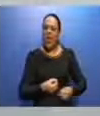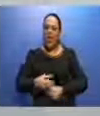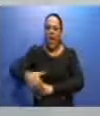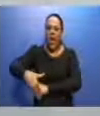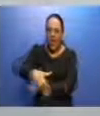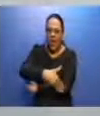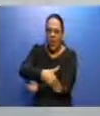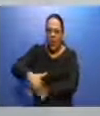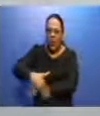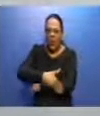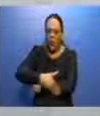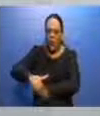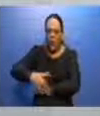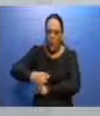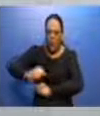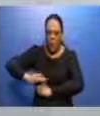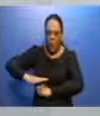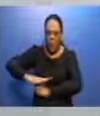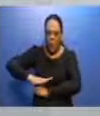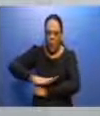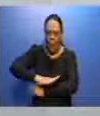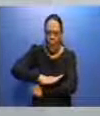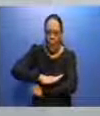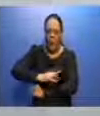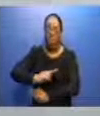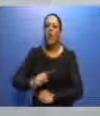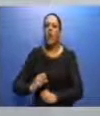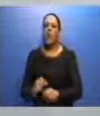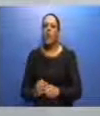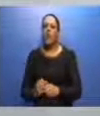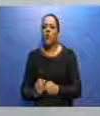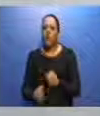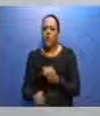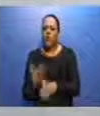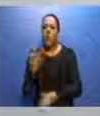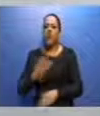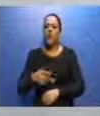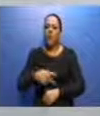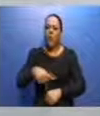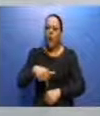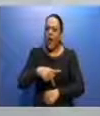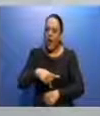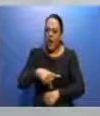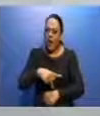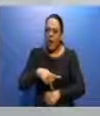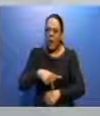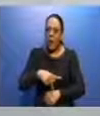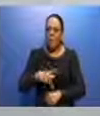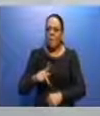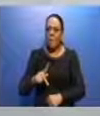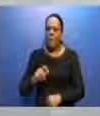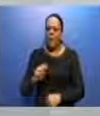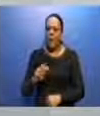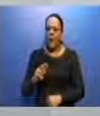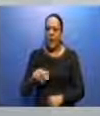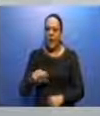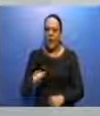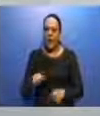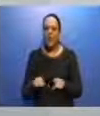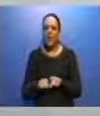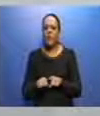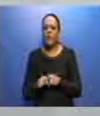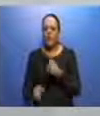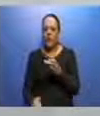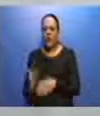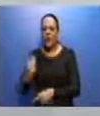calçadas surgiram os parques públicos o crescimento ea diversificação do comércio e em consequência